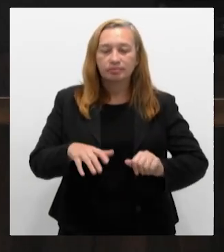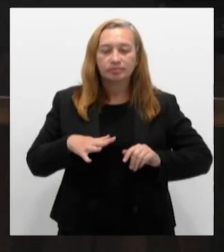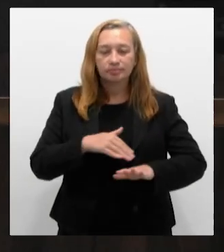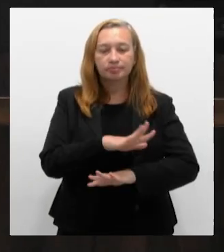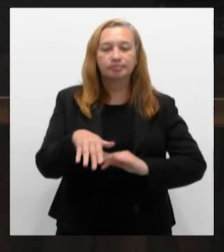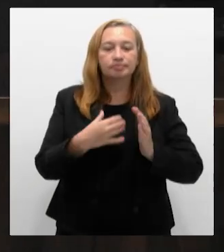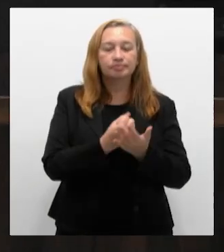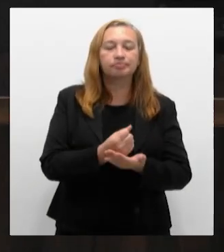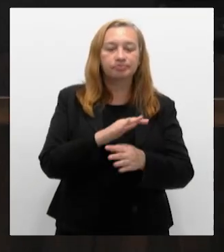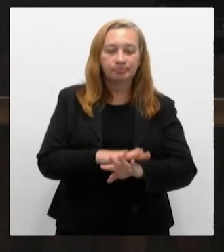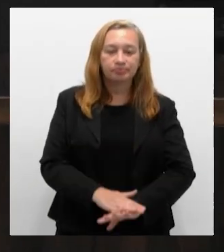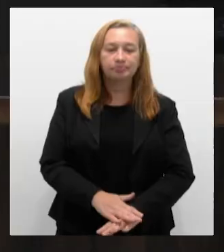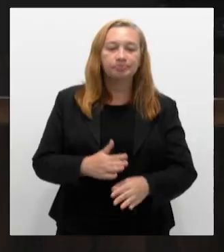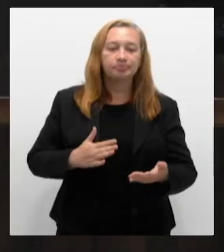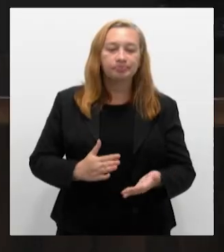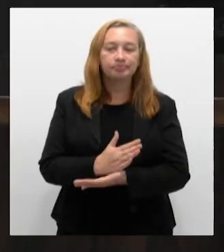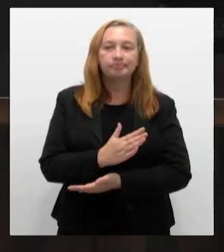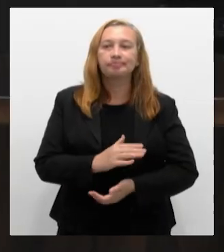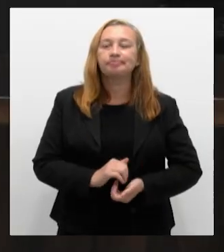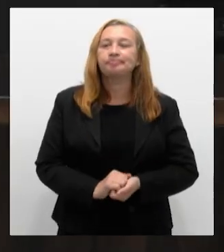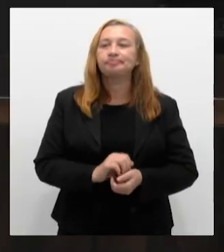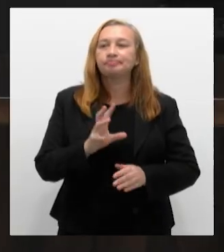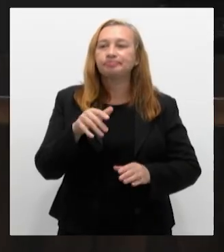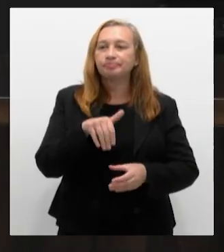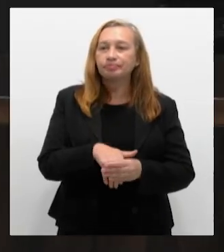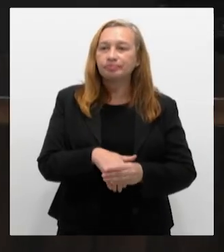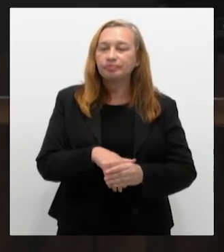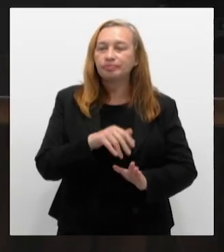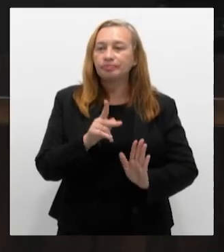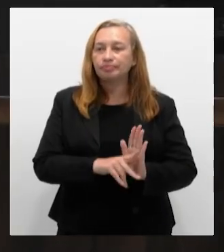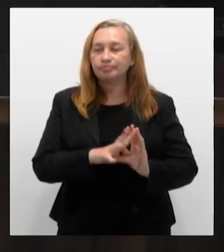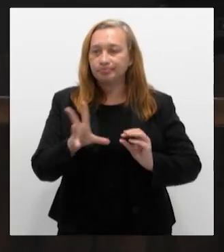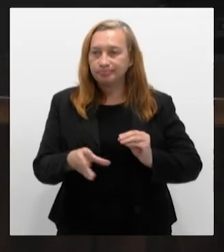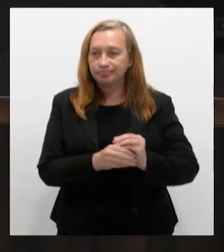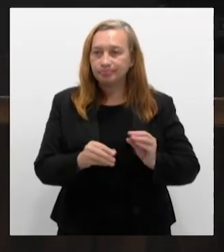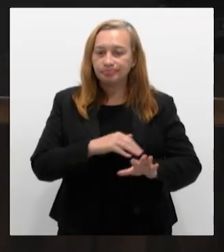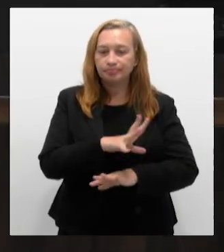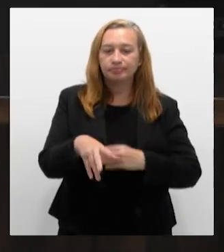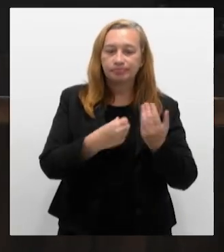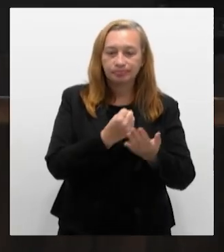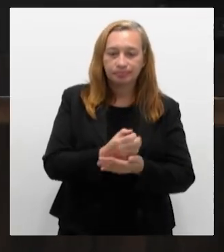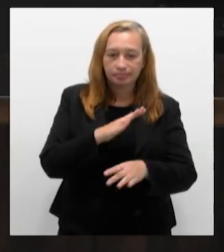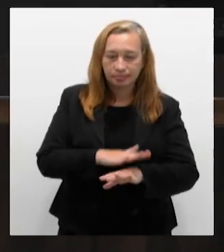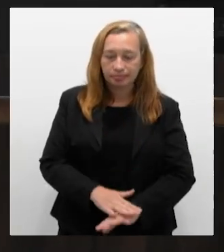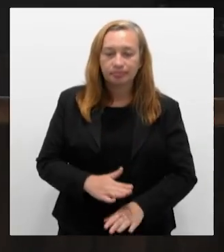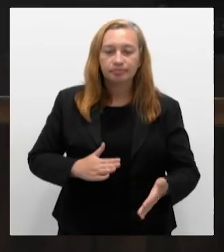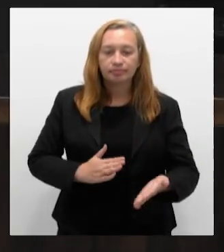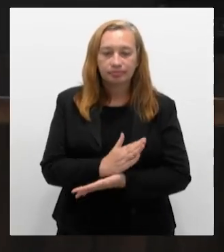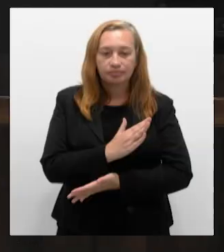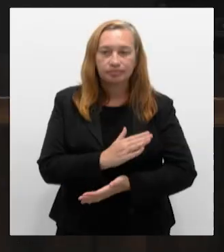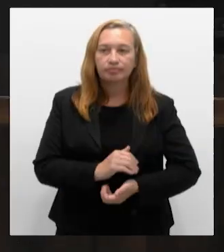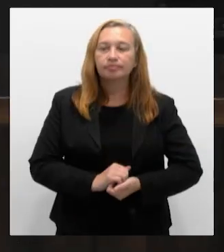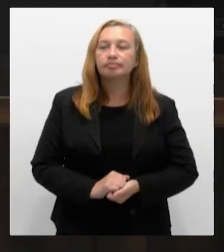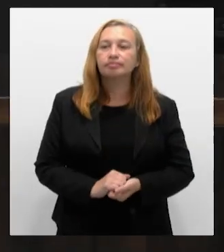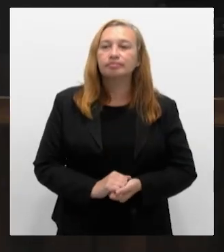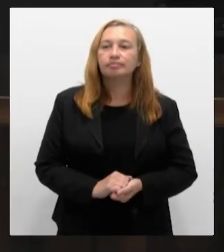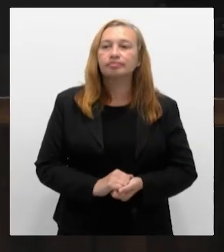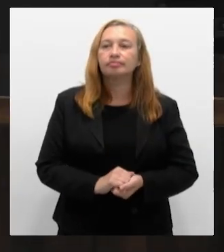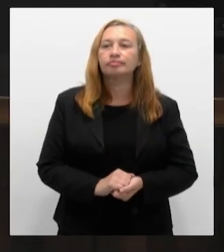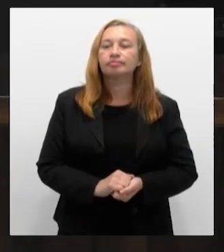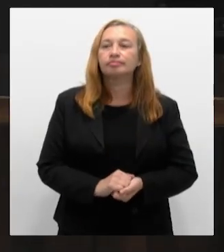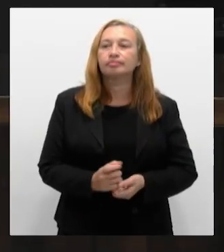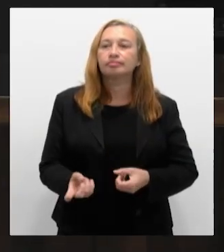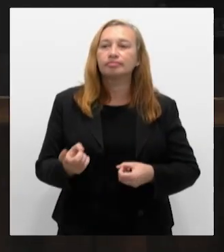aprovam, permaneçam como estão. Aprovado. Em votação, projeto assim emendado. Senhores que aprovam, permaneçam como estão. Aprovado. A redação